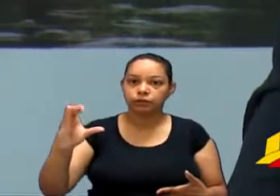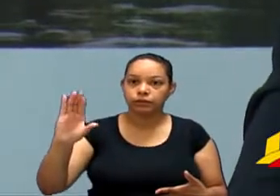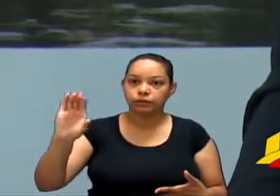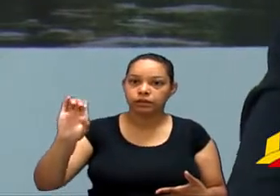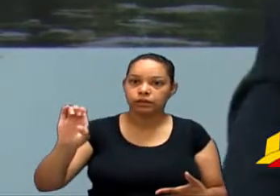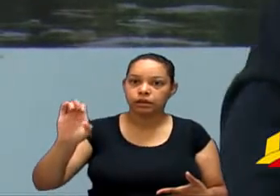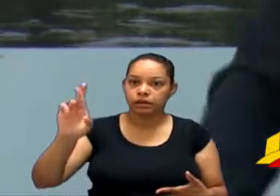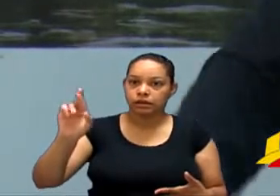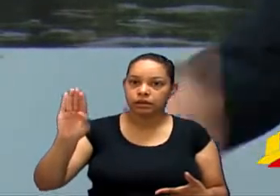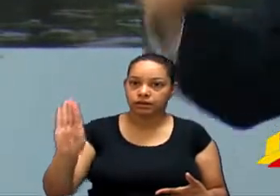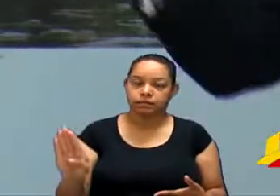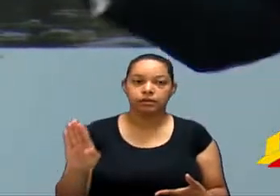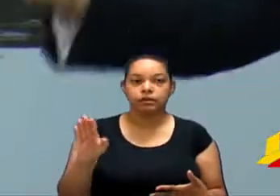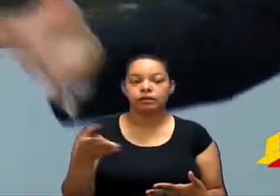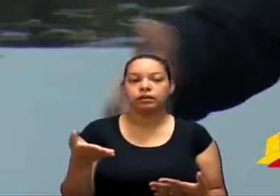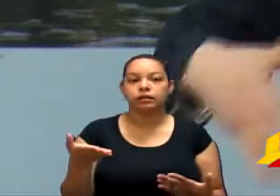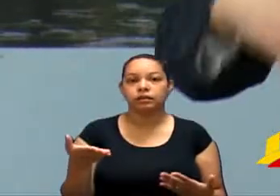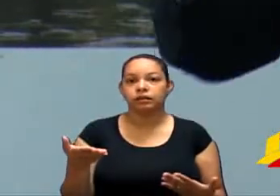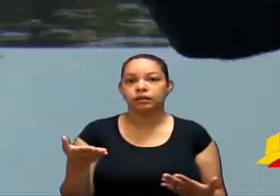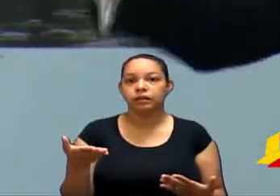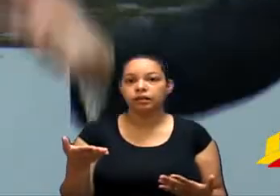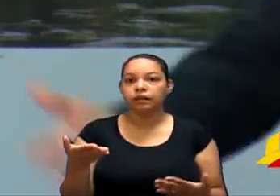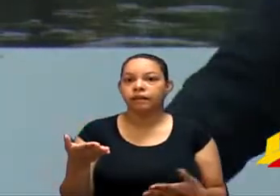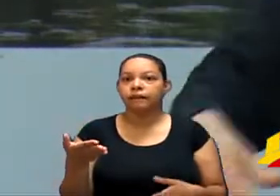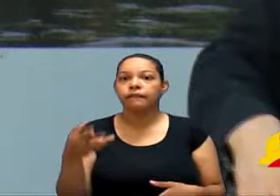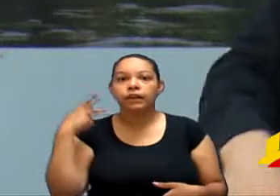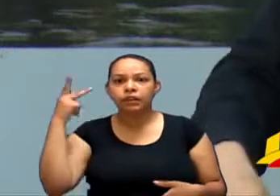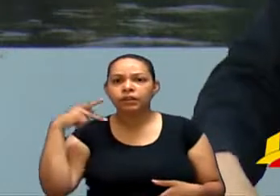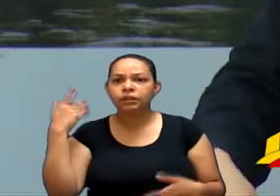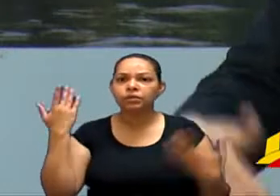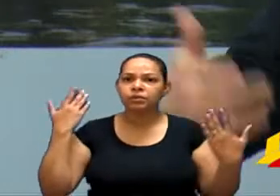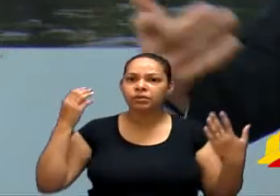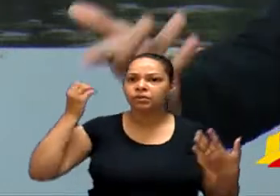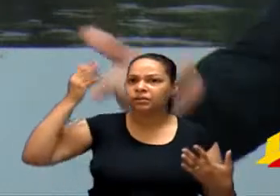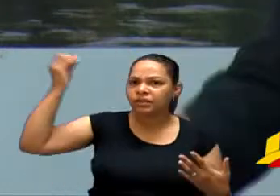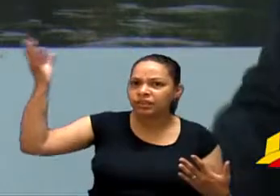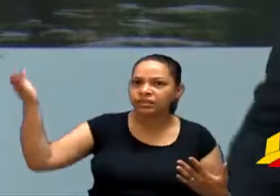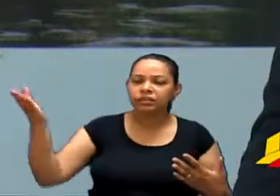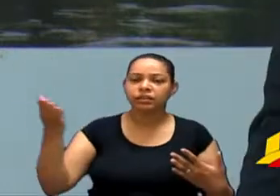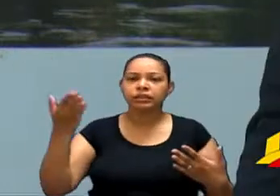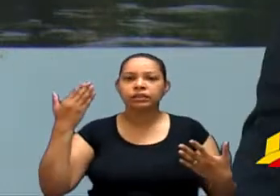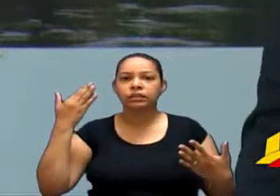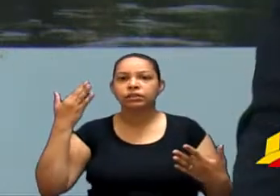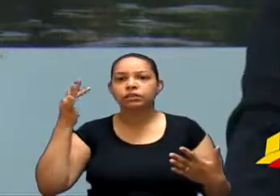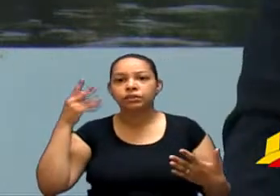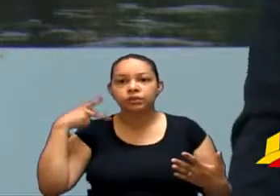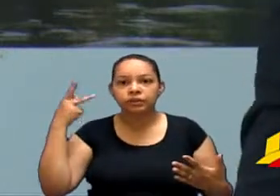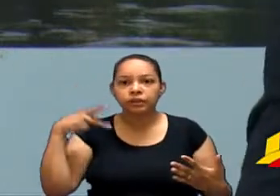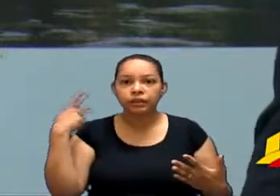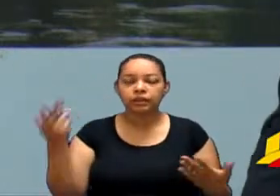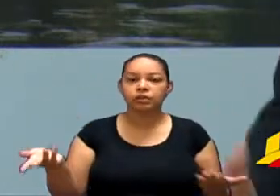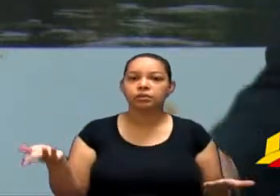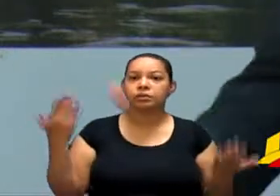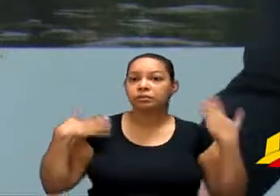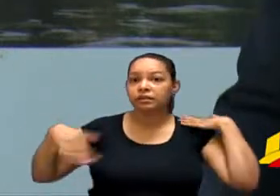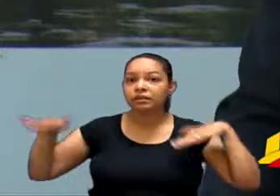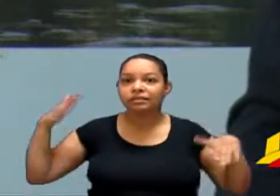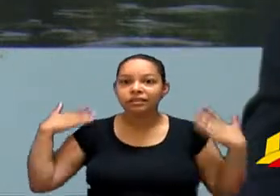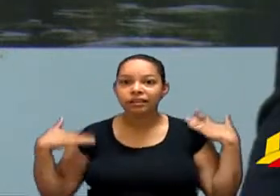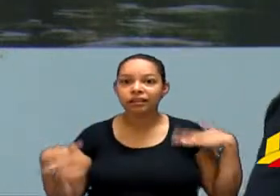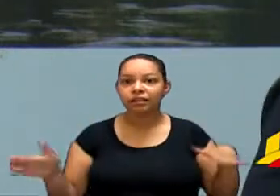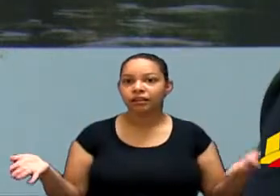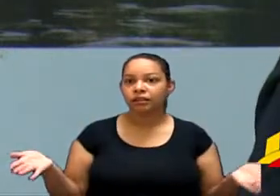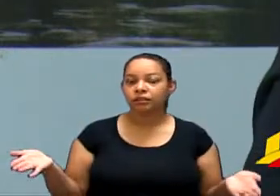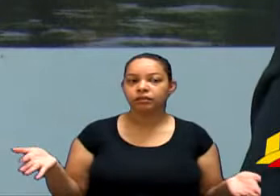em recesso Era vereador viajando Vereador tava fora naquela semana Inclusive eu estava em Campos do Jordão tirei um final de semana